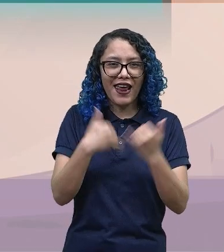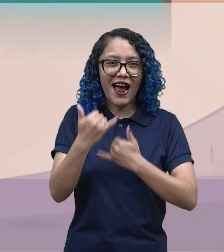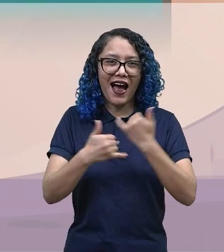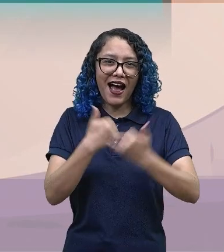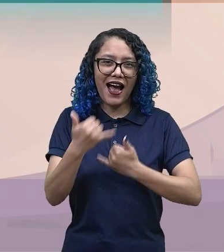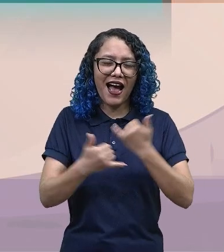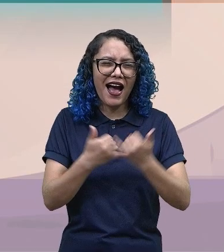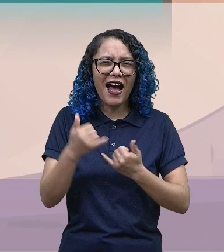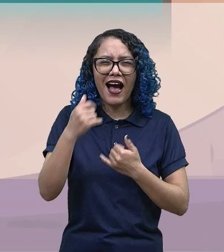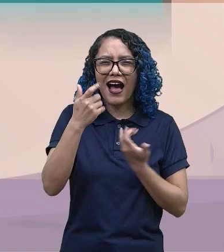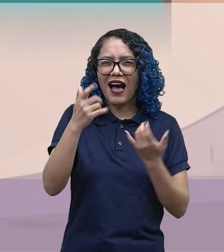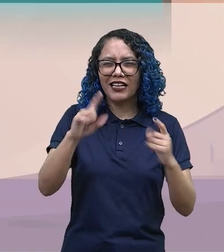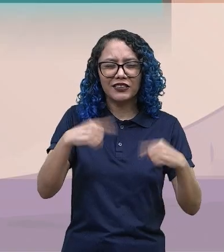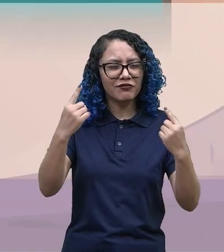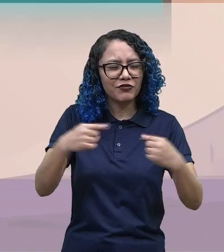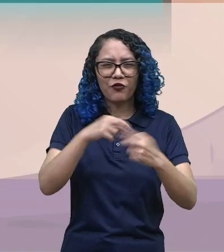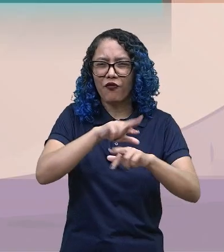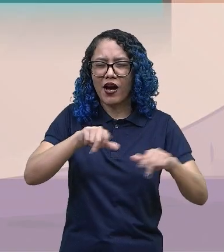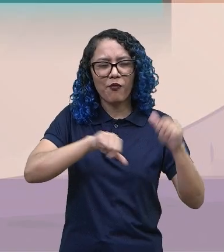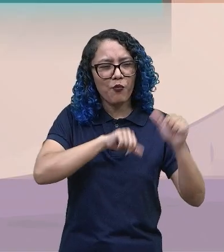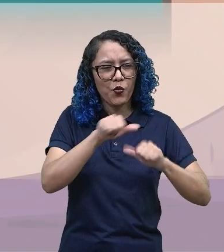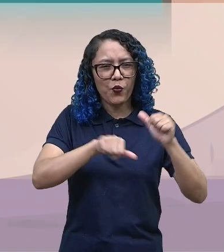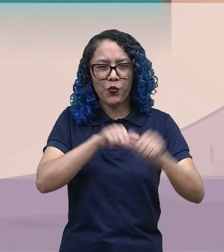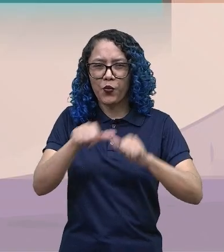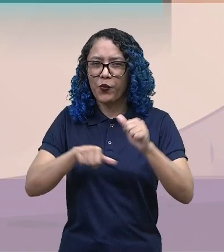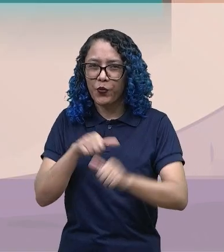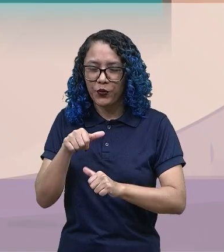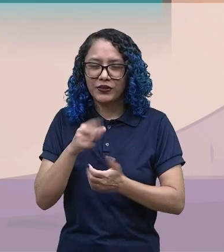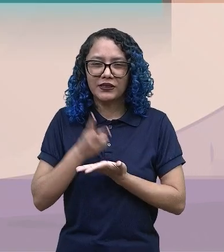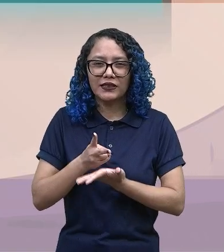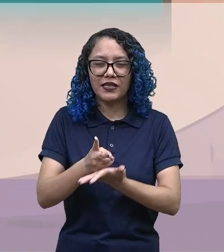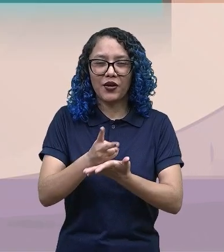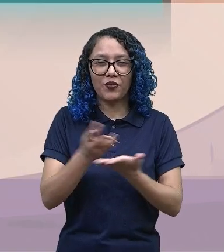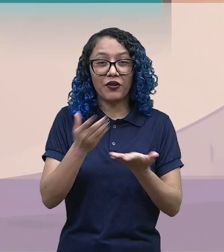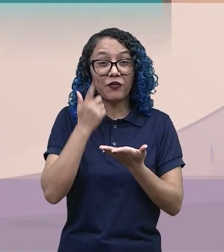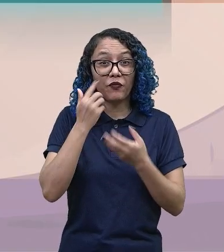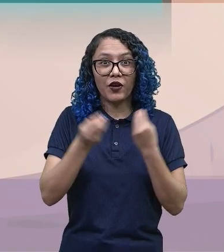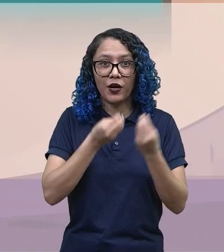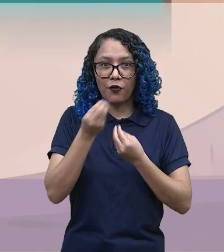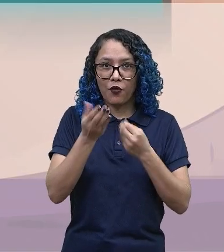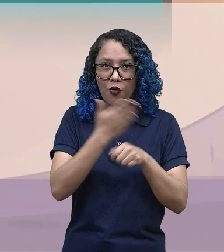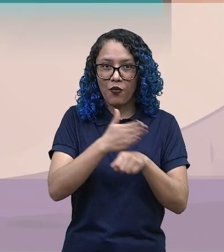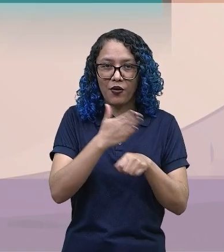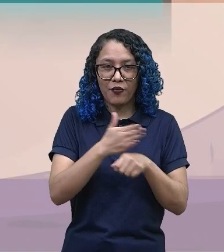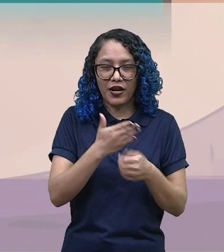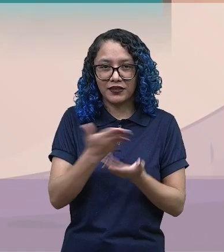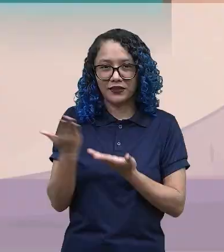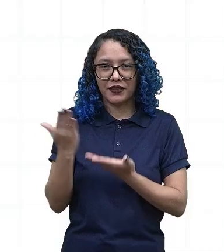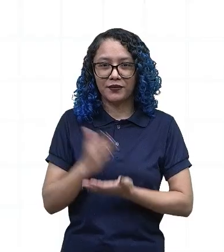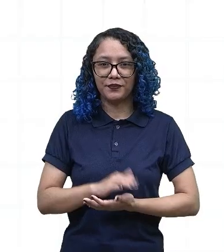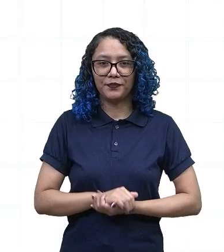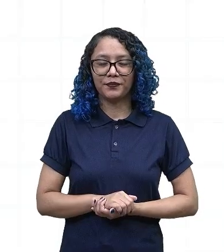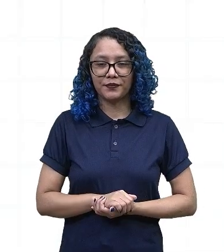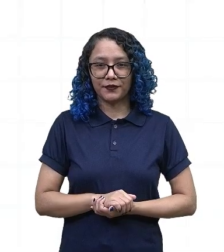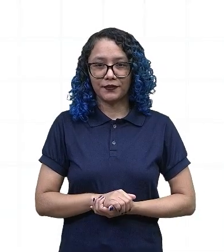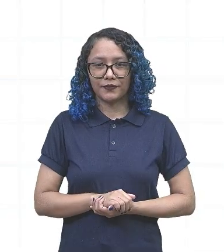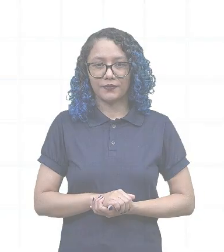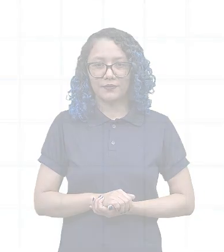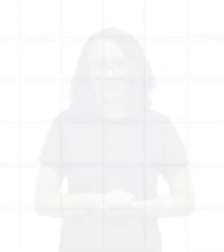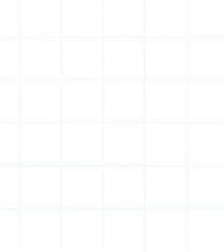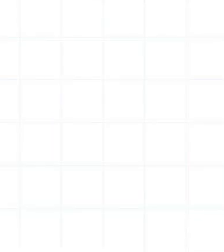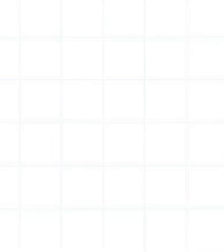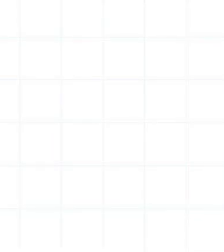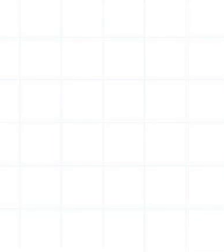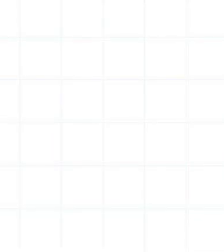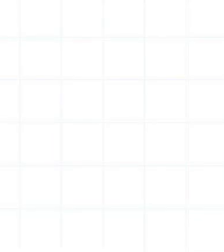em constante transformação. Para a gente ter uma ideia de o que é essa prática, para a gente relembrar, olha a imagem que aparece para vocês. A